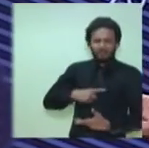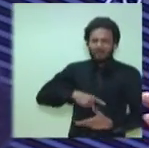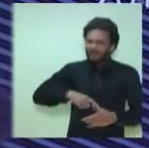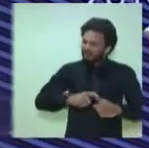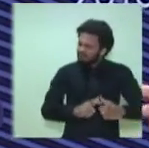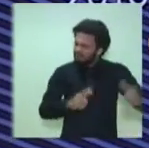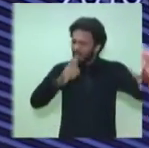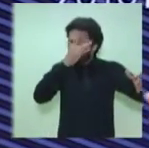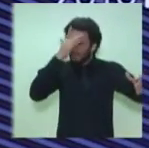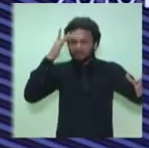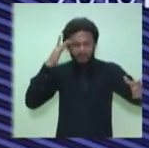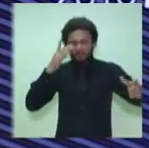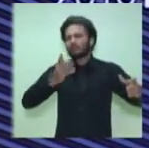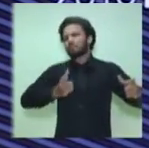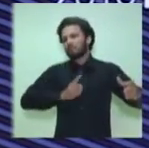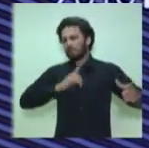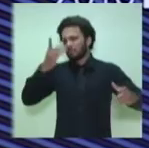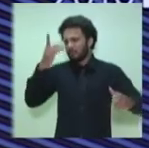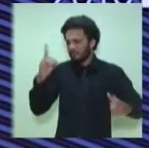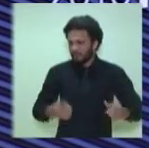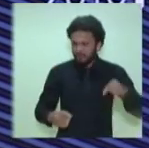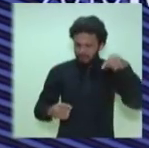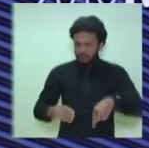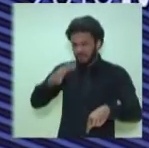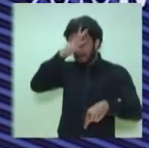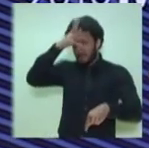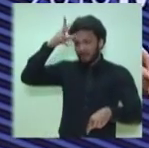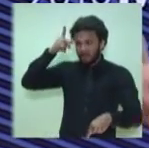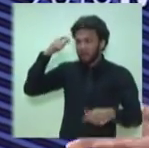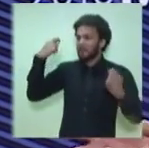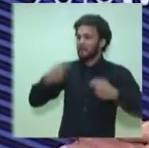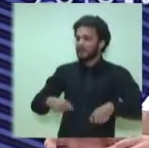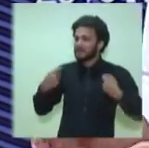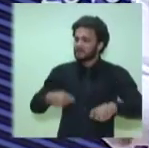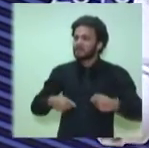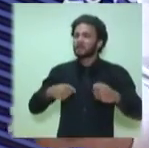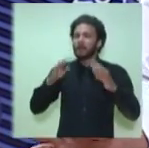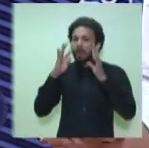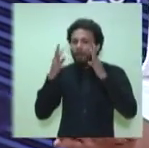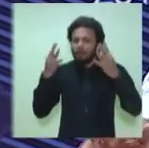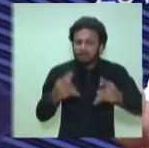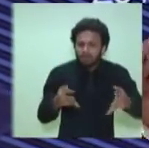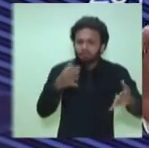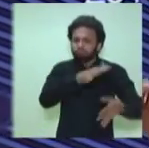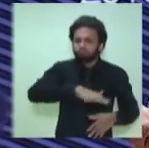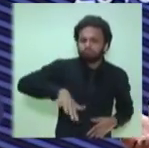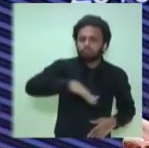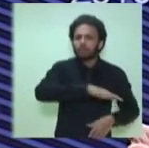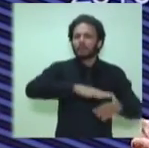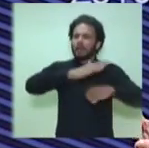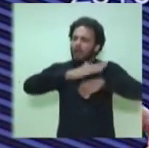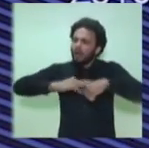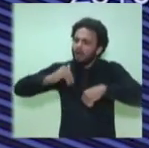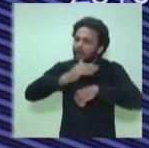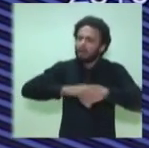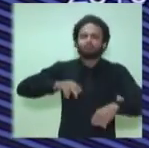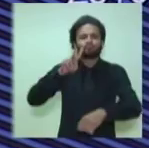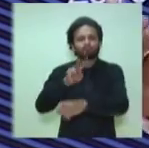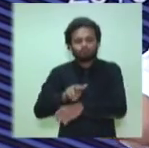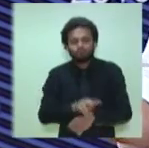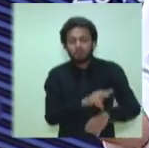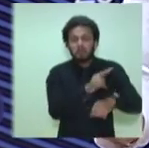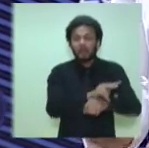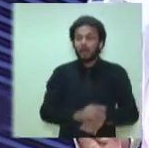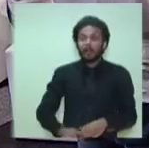pessoas, com deficiência na cidade de Manaus, que precisam de uma atenção maior, de um carinho maior, de um cuidado maior. E o